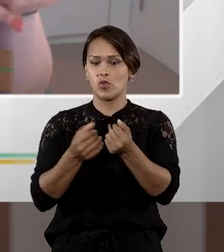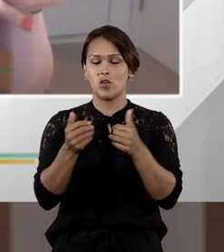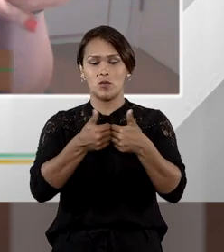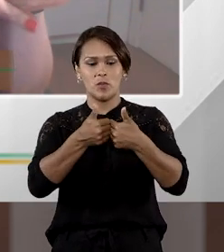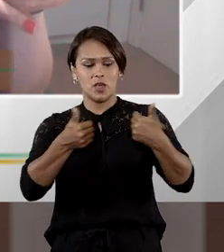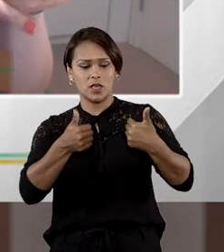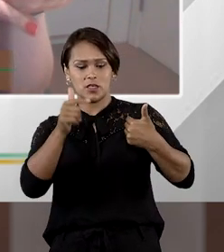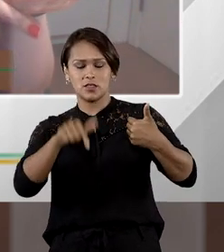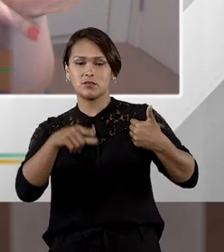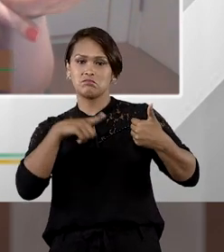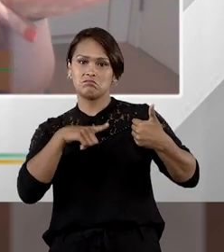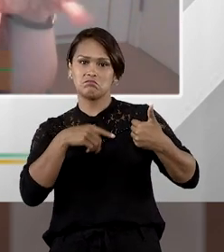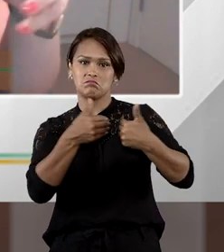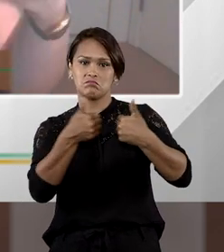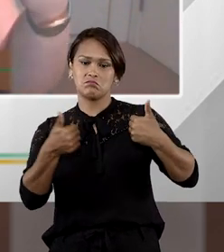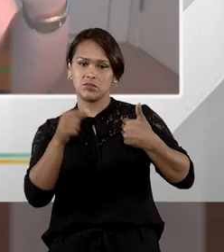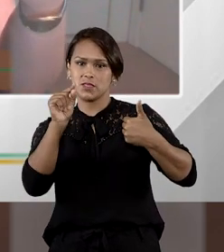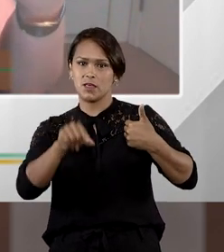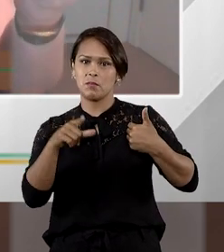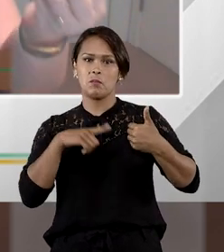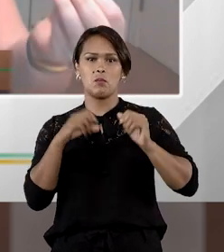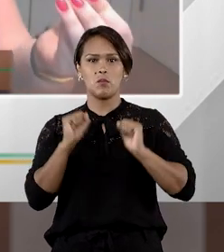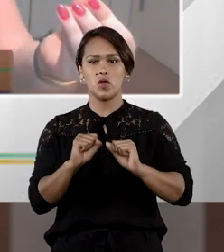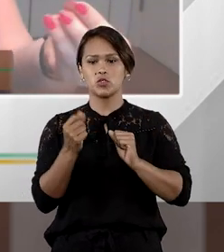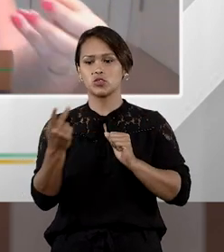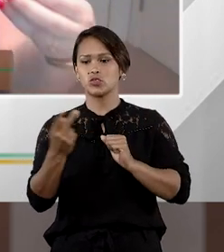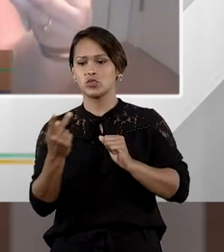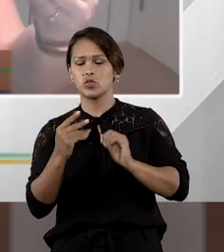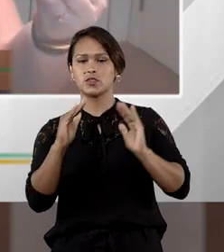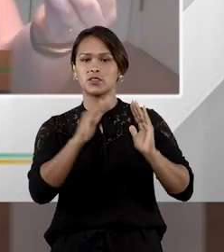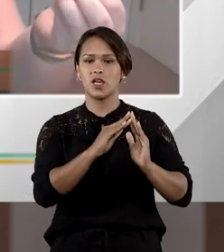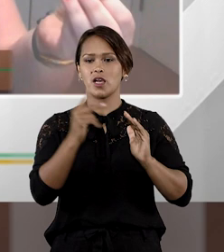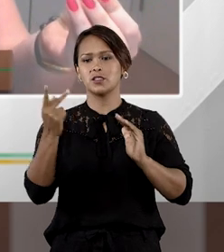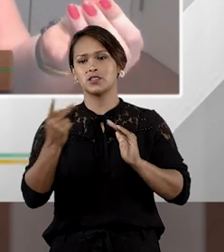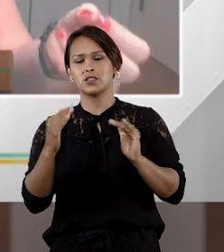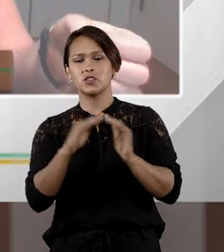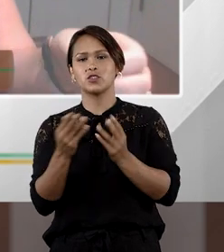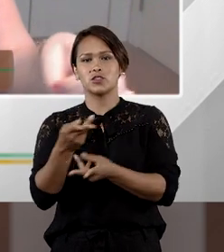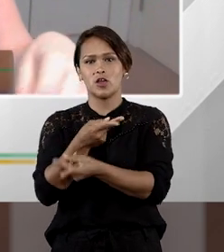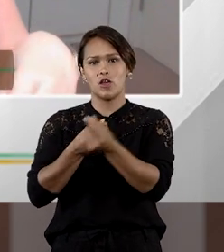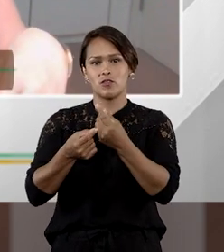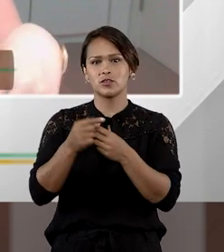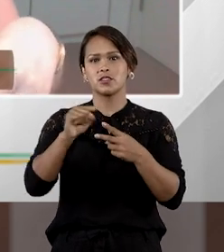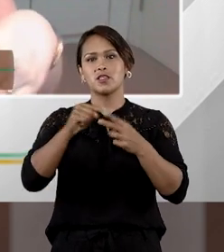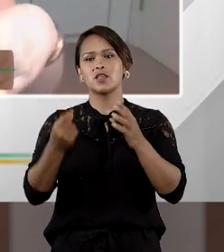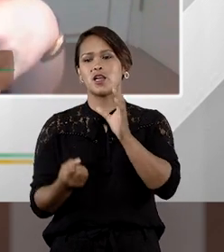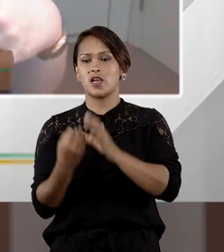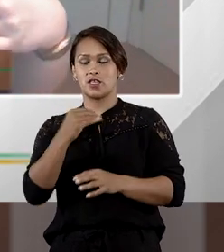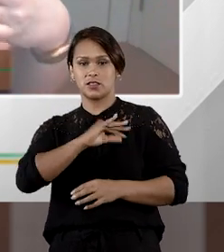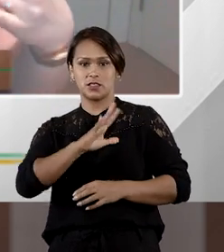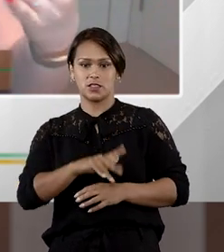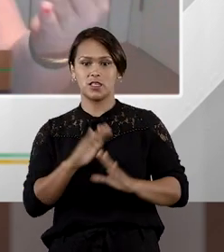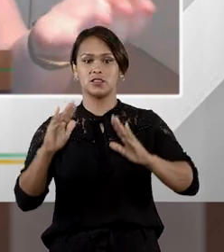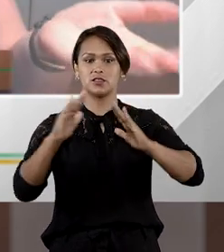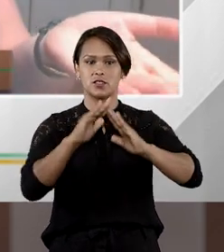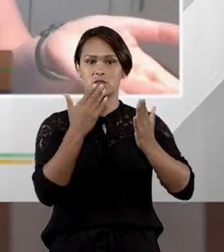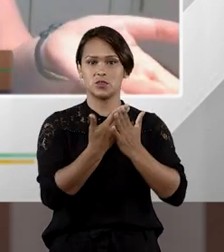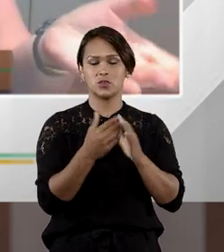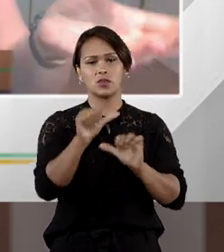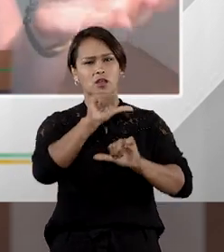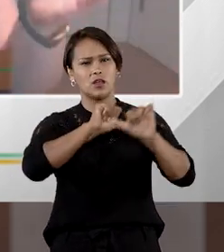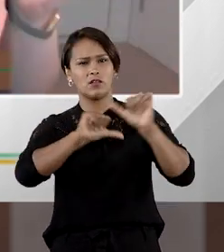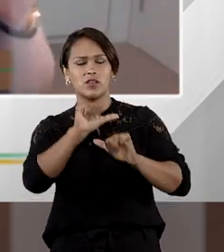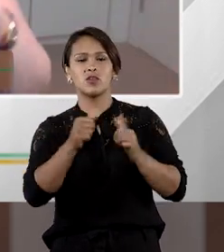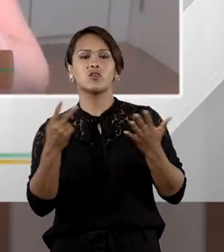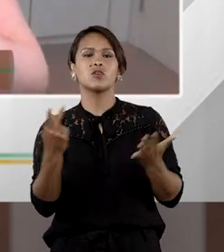do momento que existe uma situação apartada, vão ser duas casas, dois novos orçamentos, a criança vai continuar na mesma escola, vai